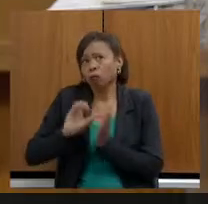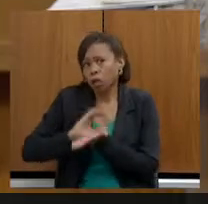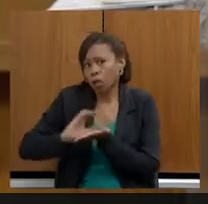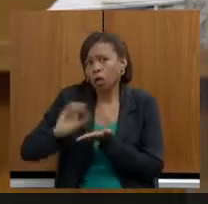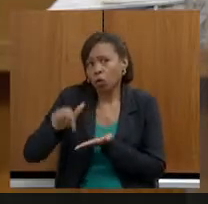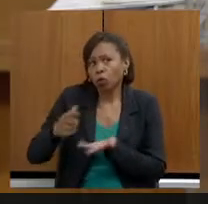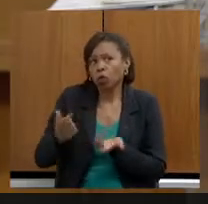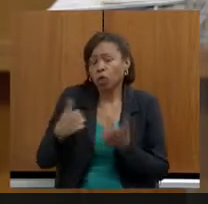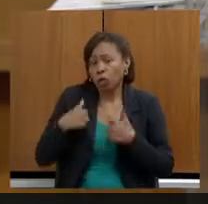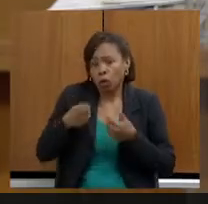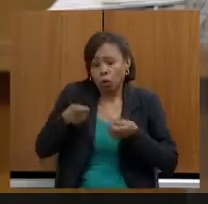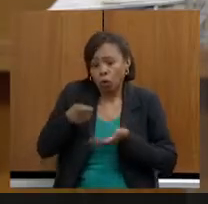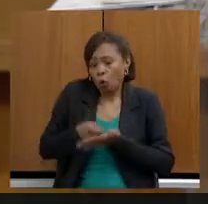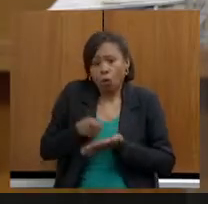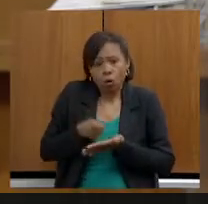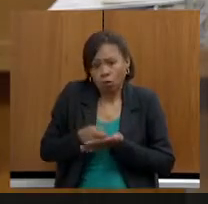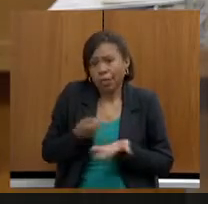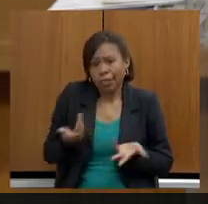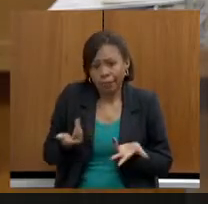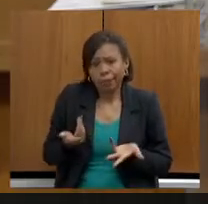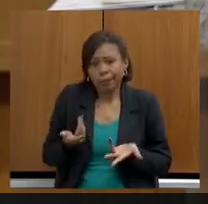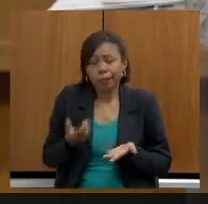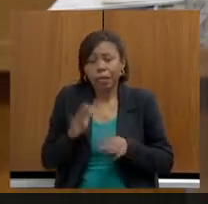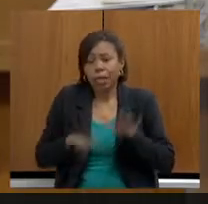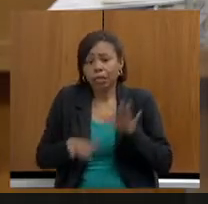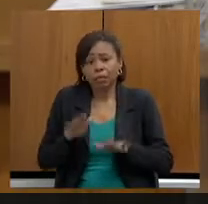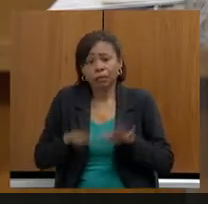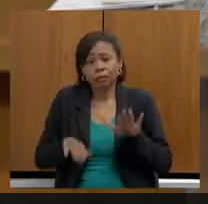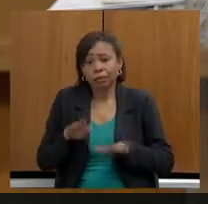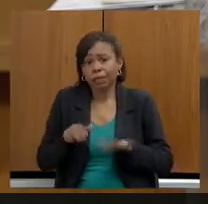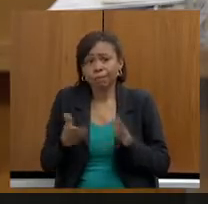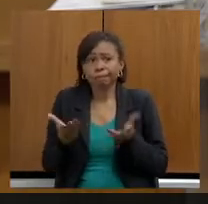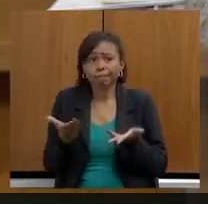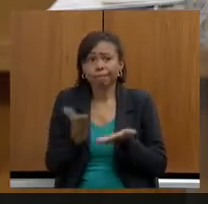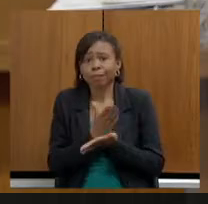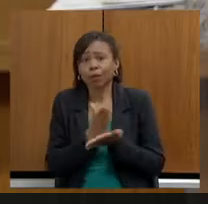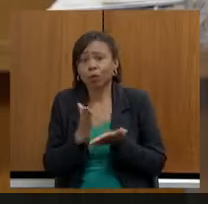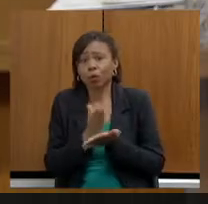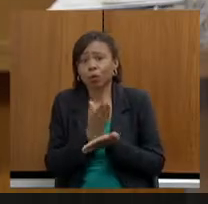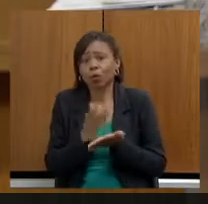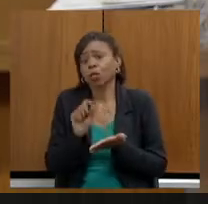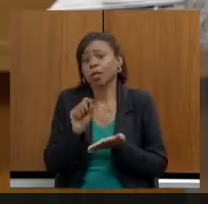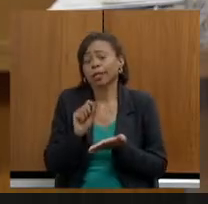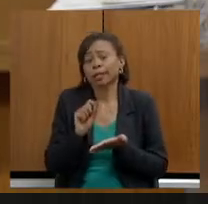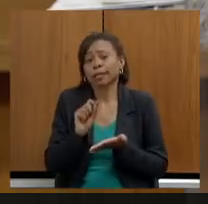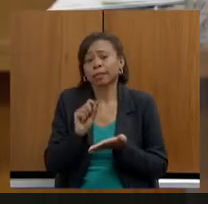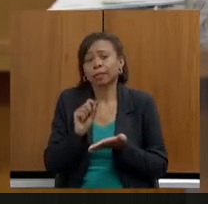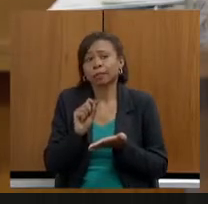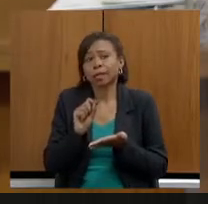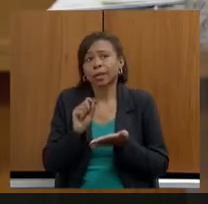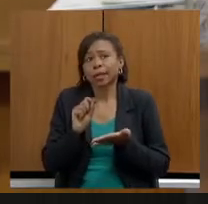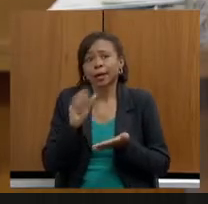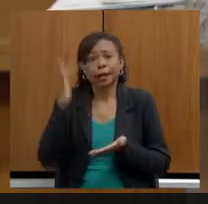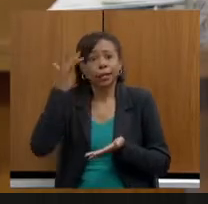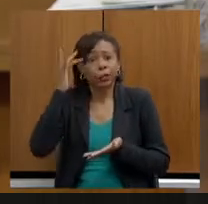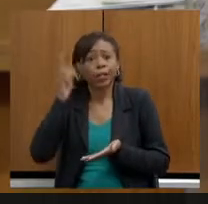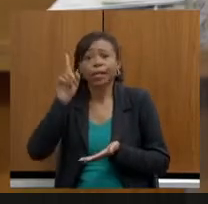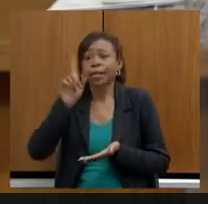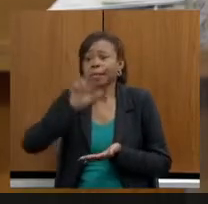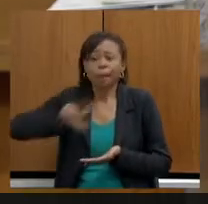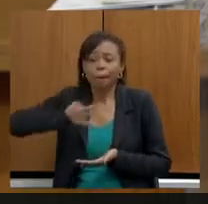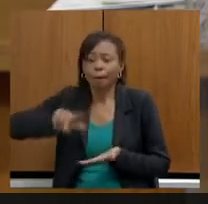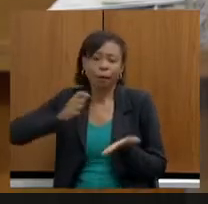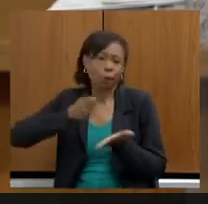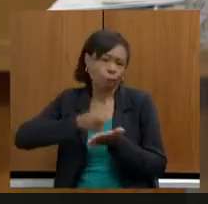algo que é minha obrigação e que não muitas vezes nem alguns casos é se compreendeu não em algum caso fez os compreendeu que não era uma obrigação